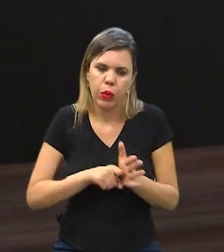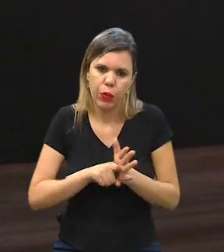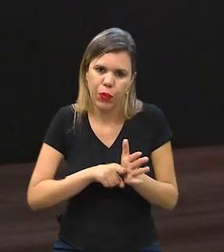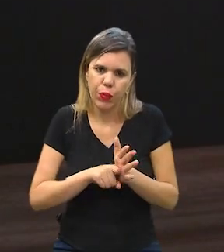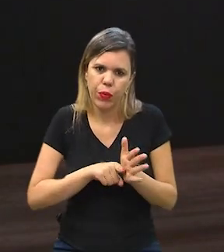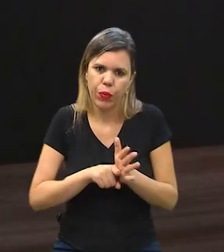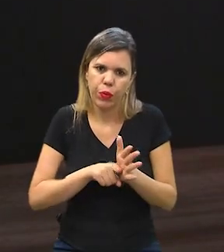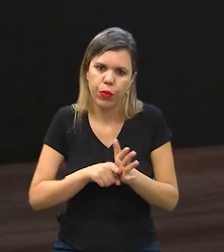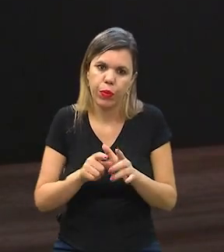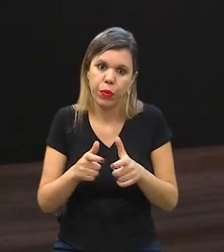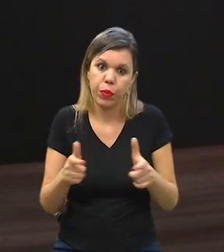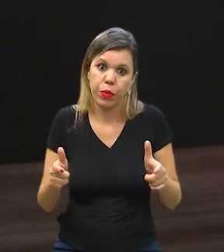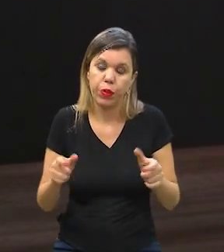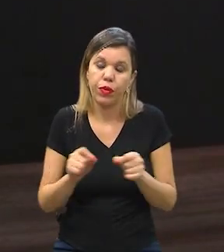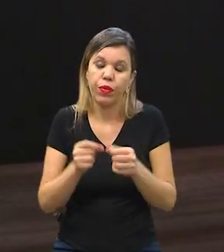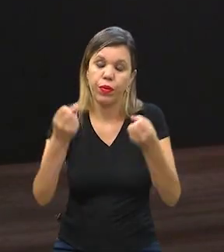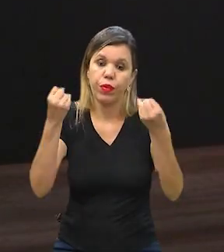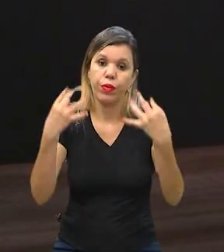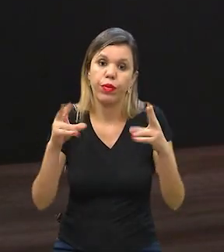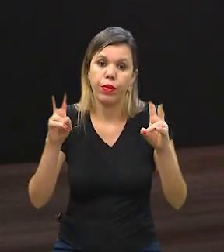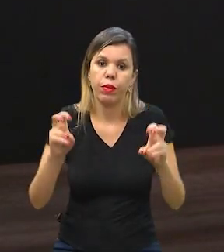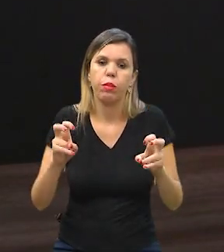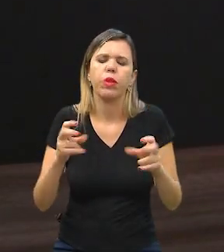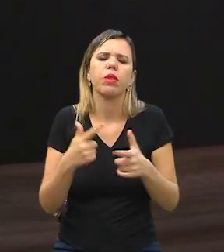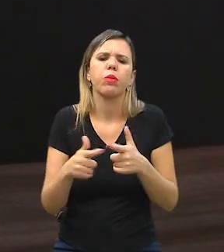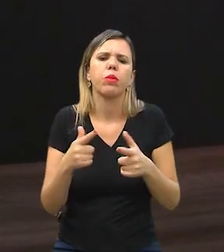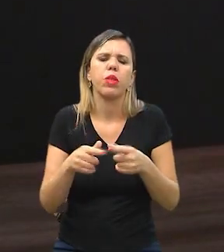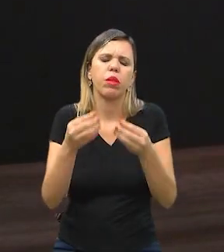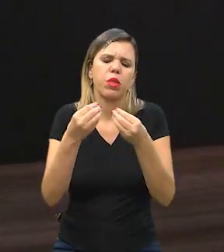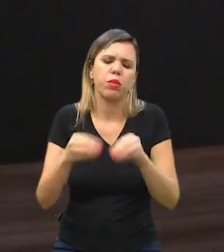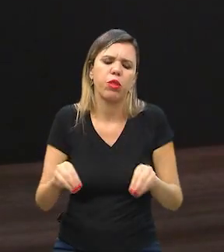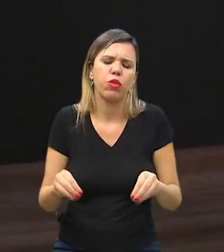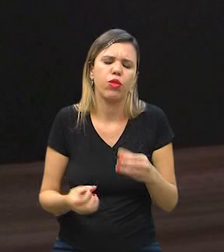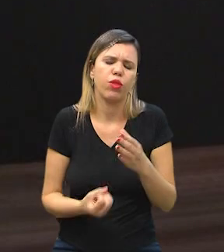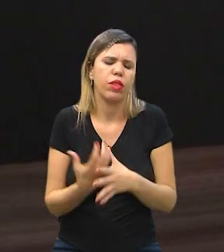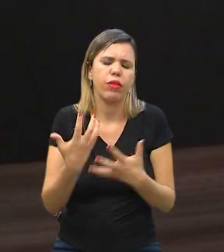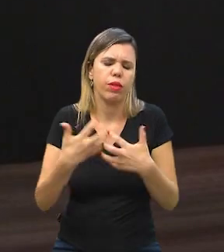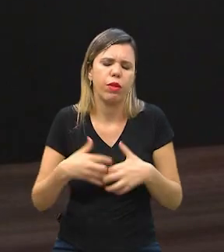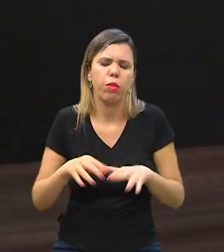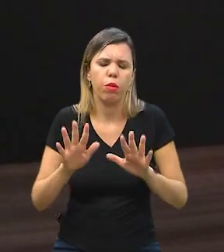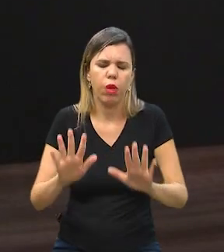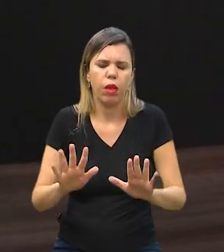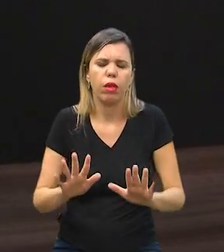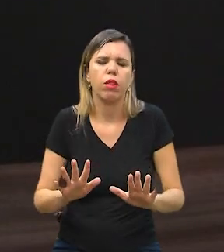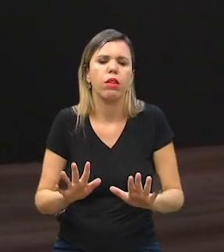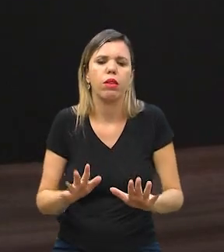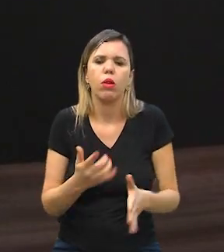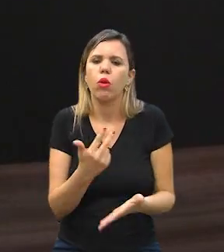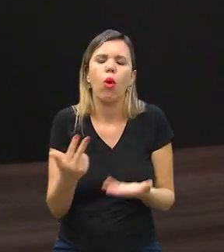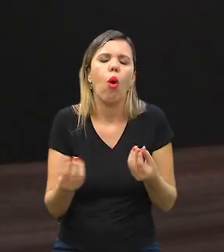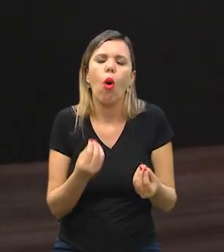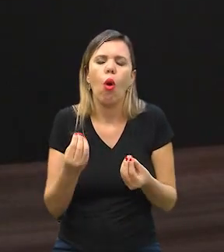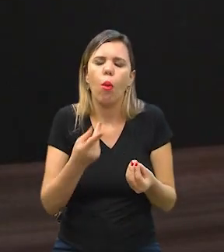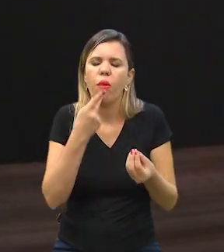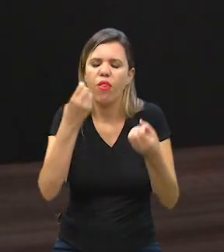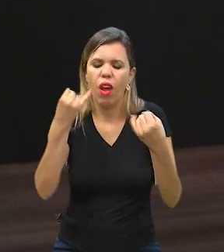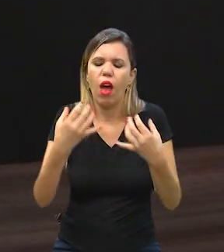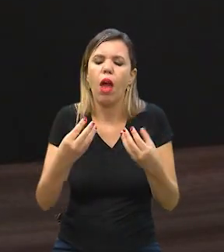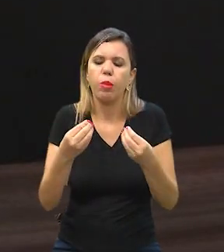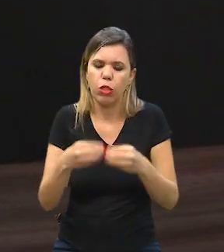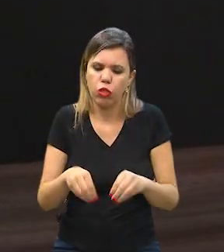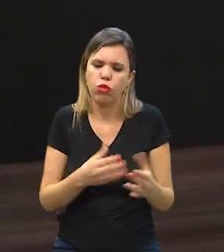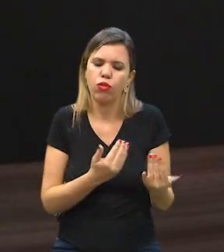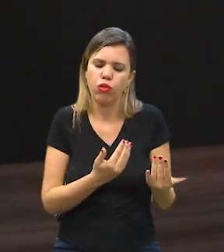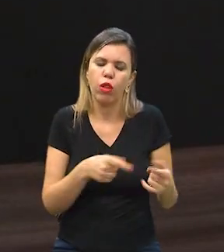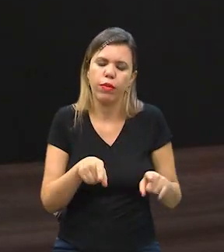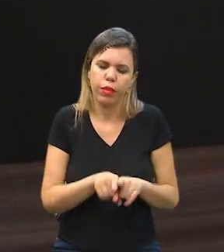né? É um estudo bem amplo que fala desse impacto. Então, e de certa forma, não tem